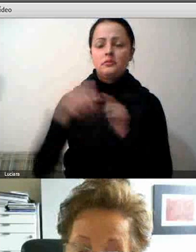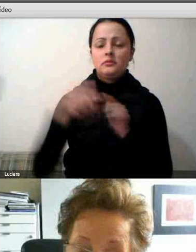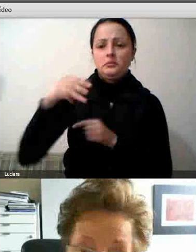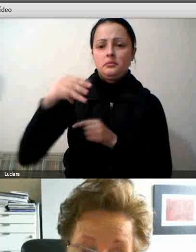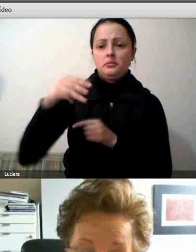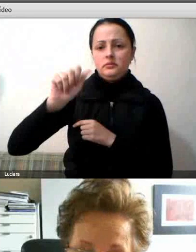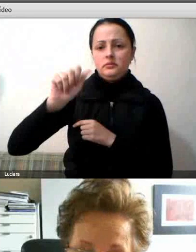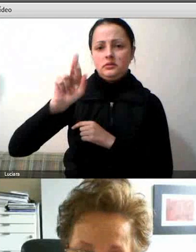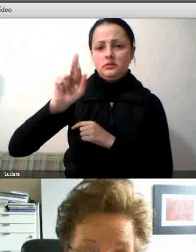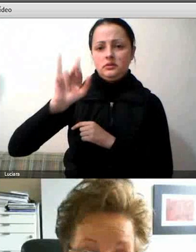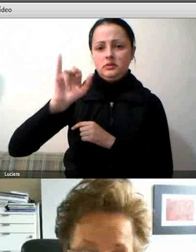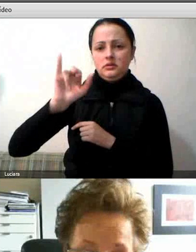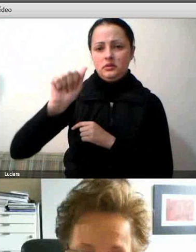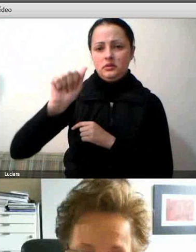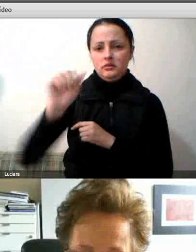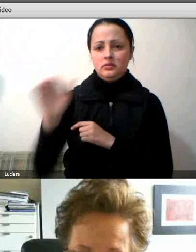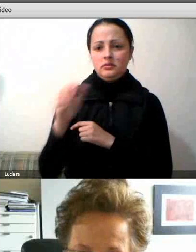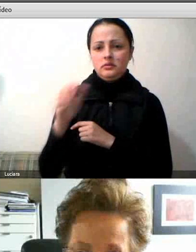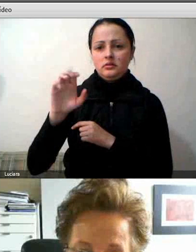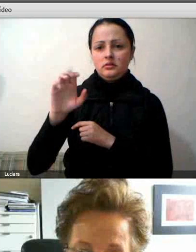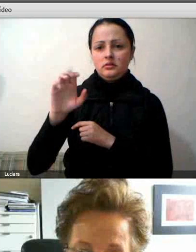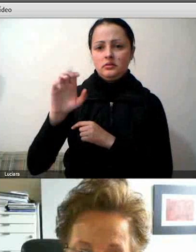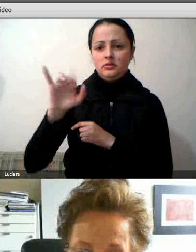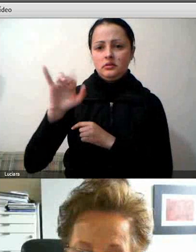aos professores da Unipampa,